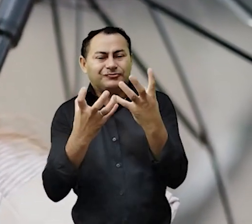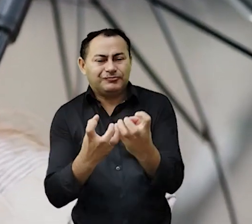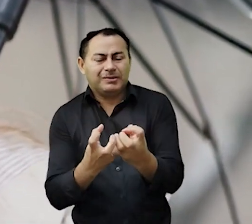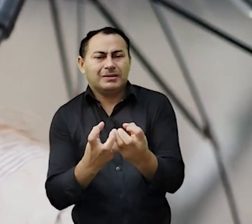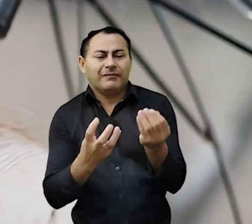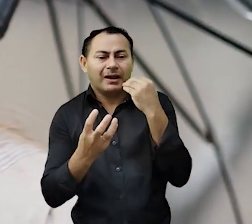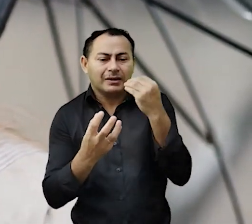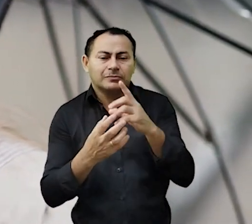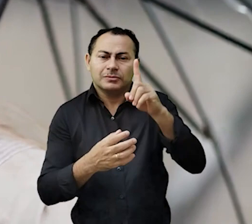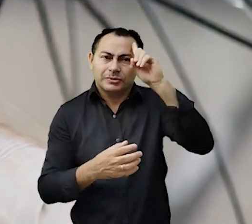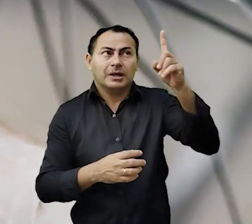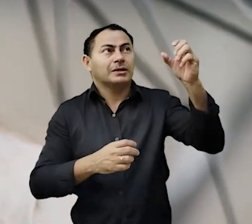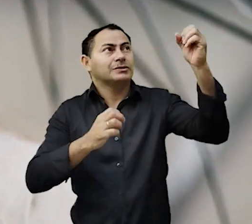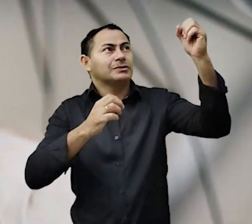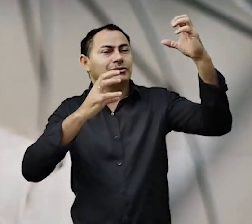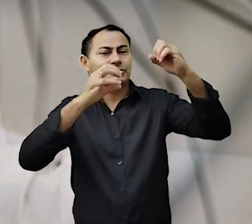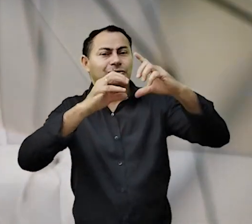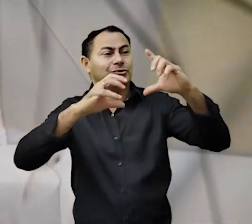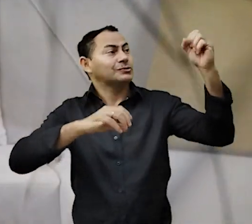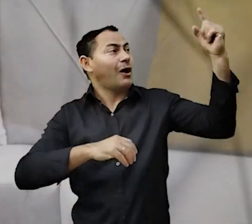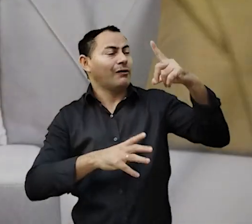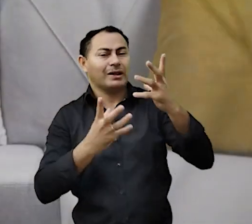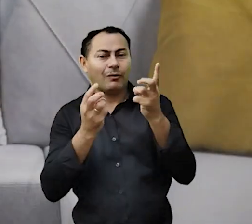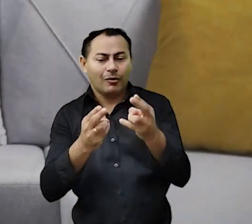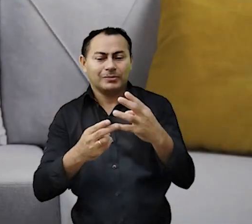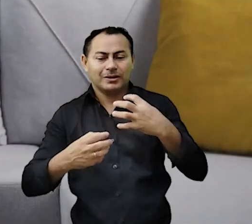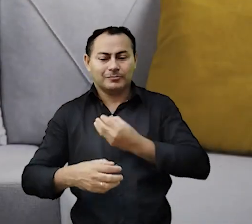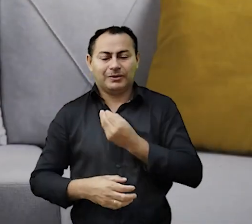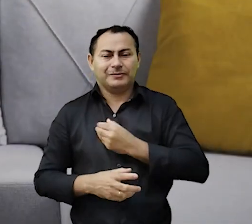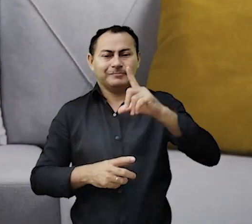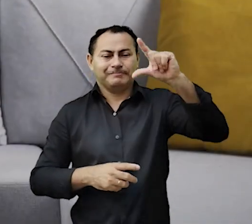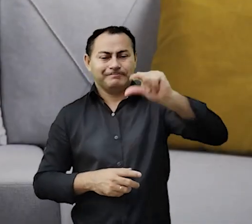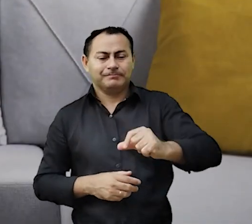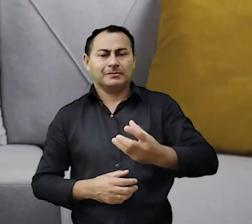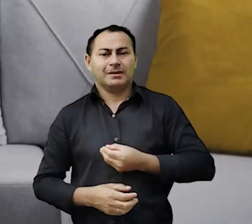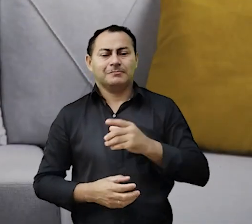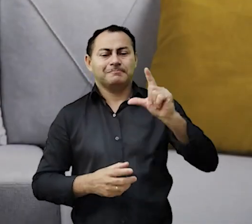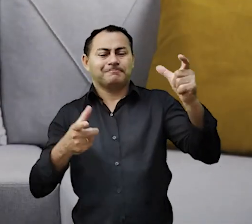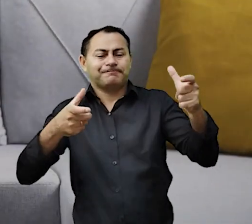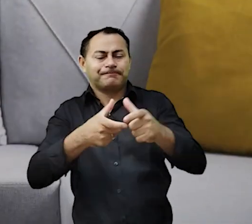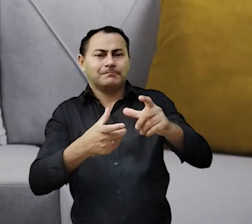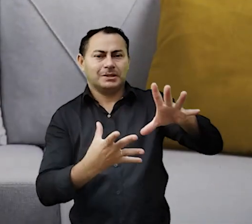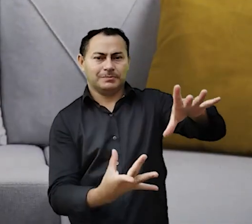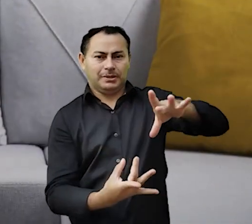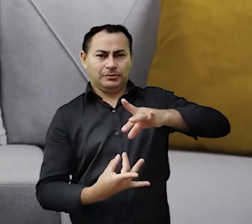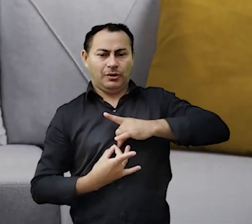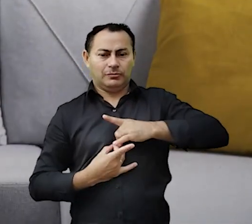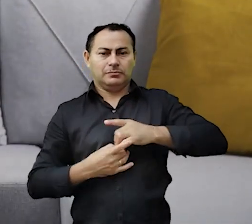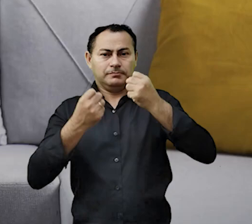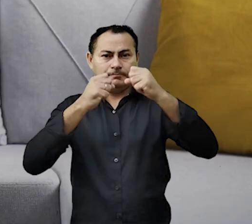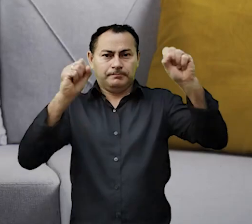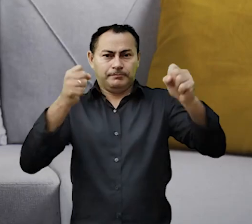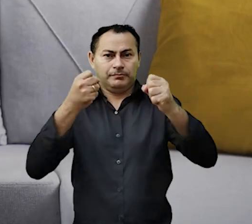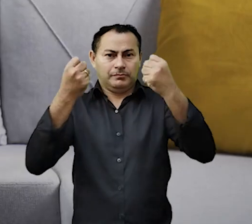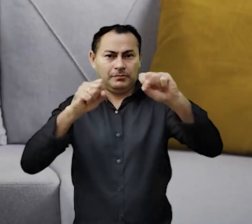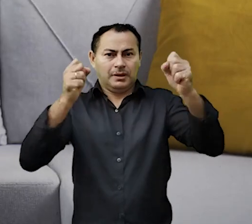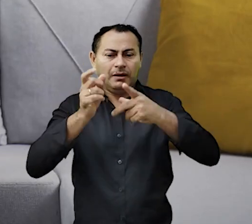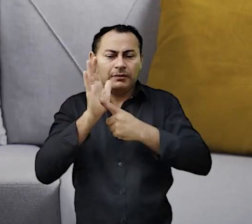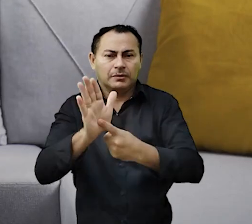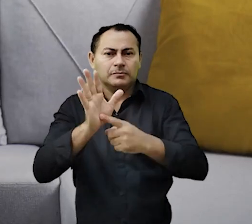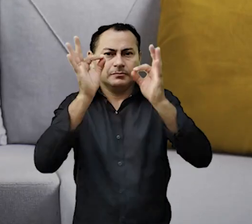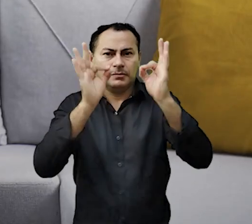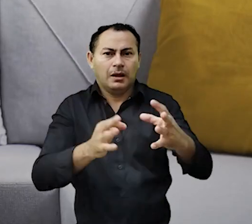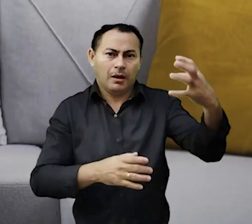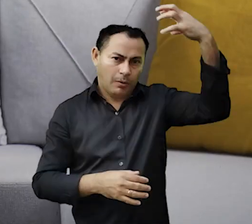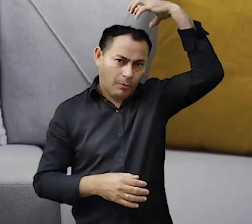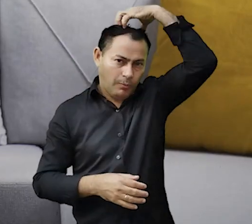que evapora em um dia de sol. Ele fala sobre uma seca espiritual. Nesse salmo, o salmista está lidando